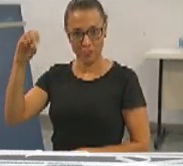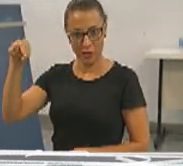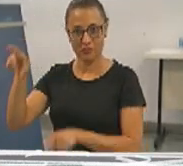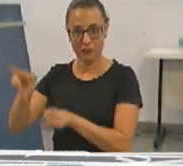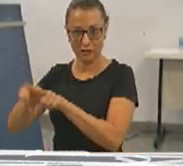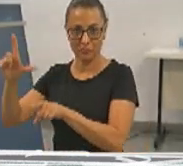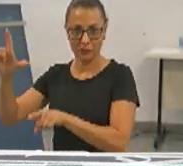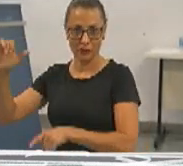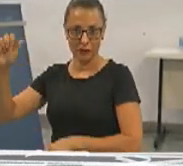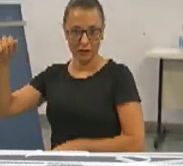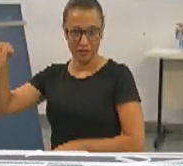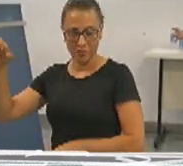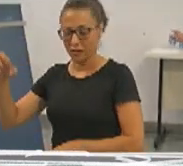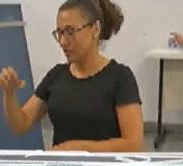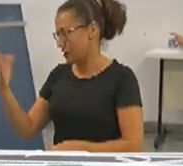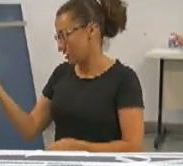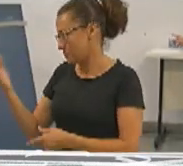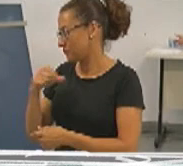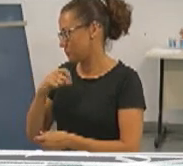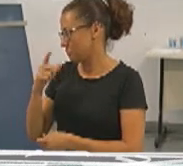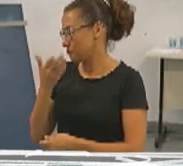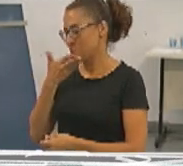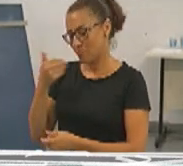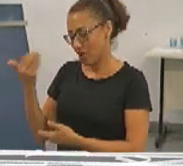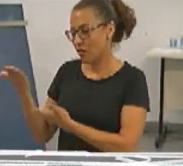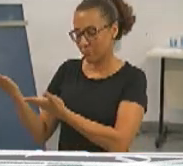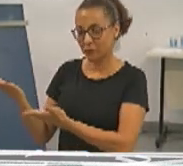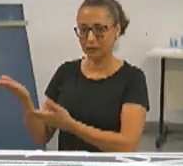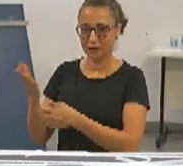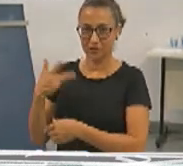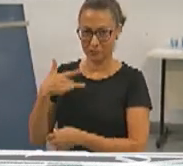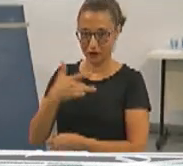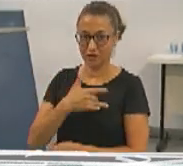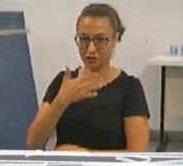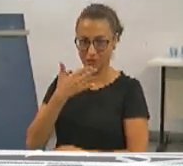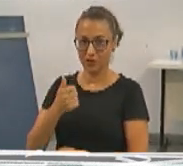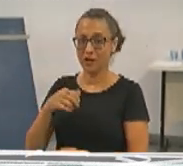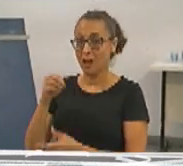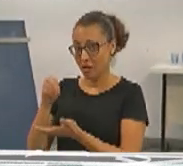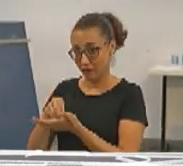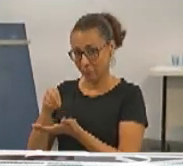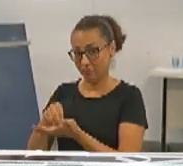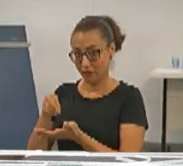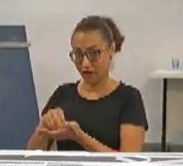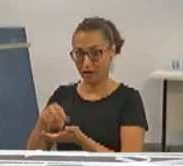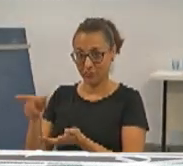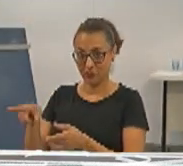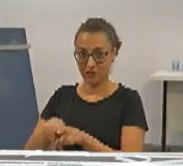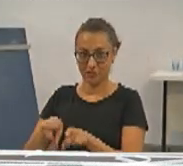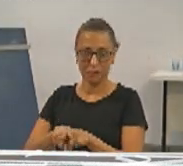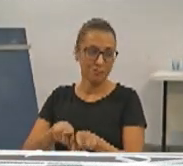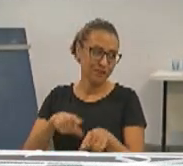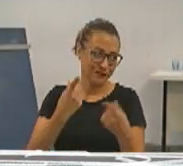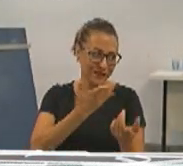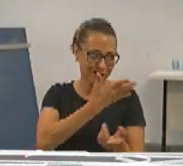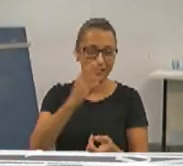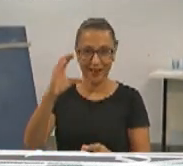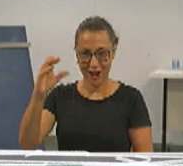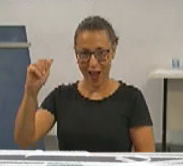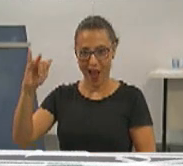a melhora para a senhora, professora. A senhora fez falta no último debate, mesmo tendo o Caio a representando muito